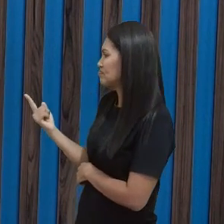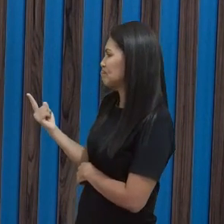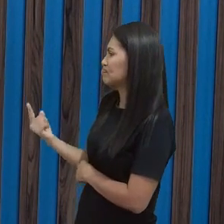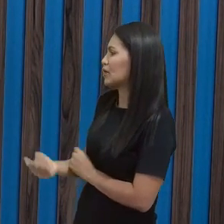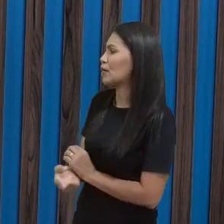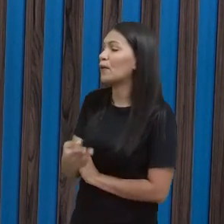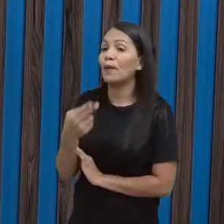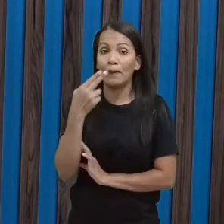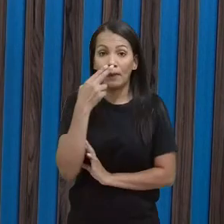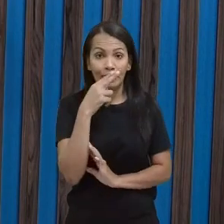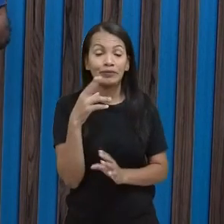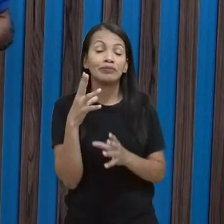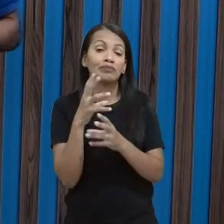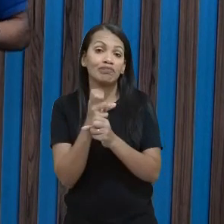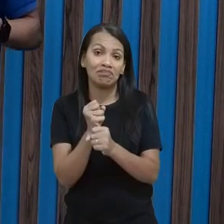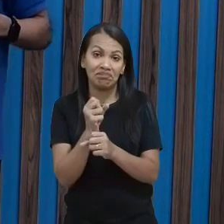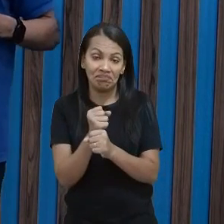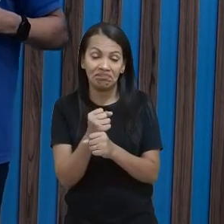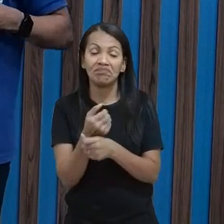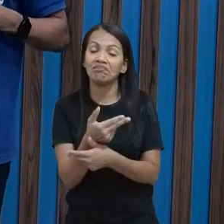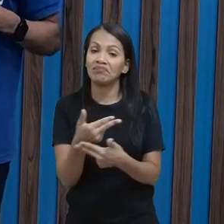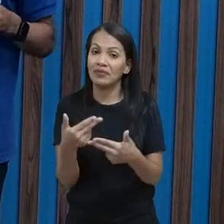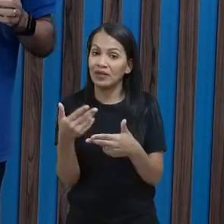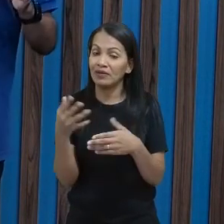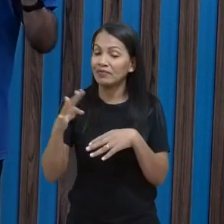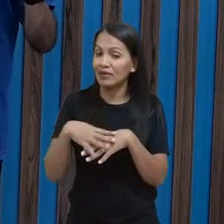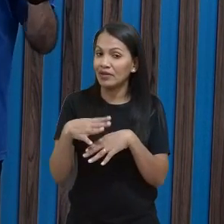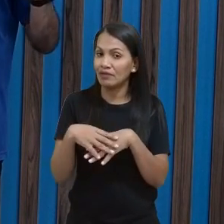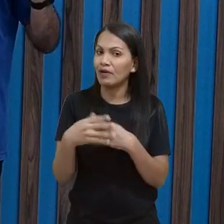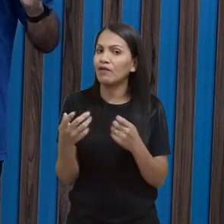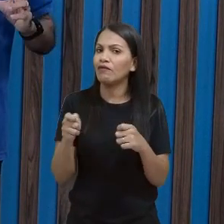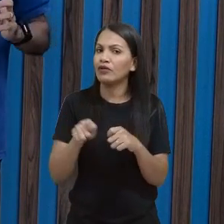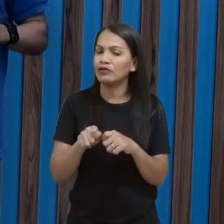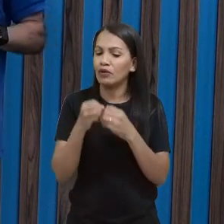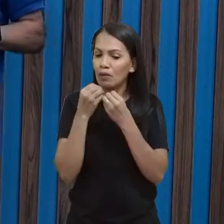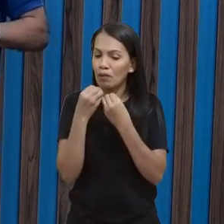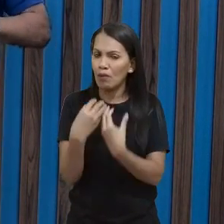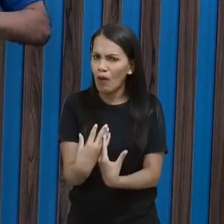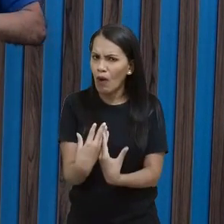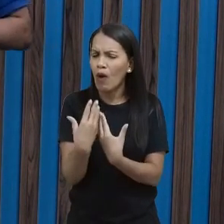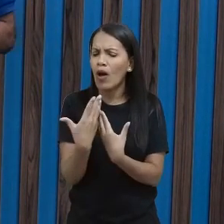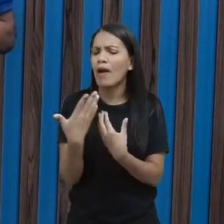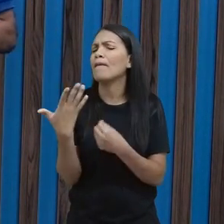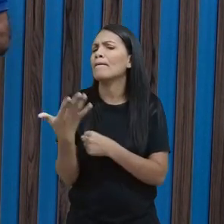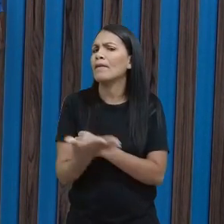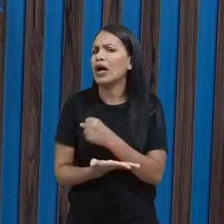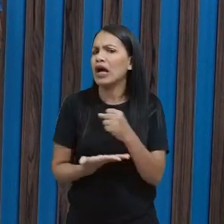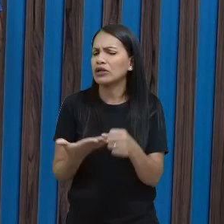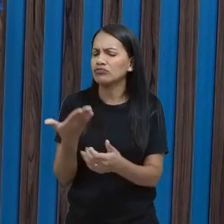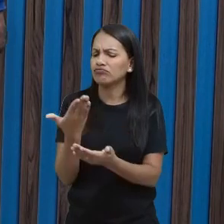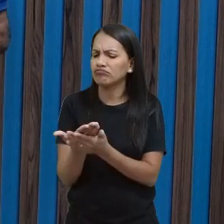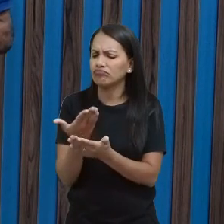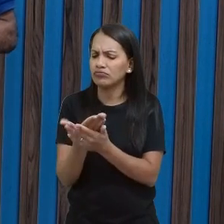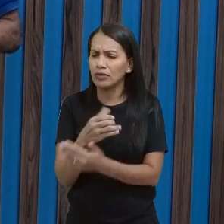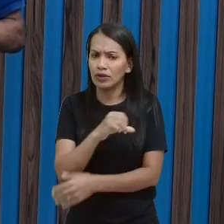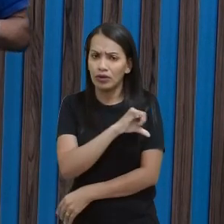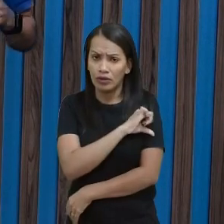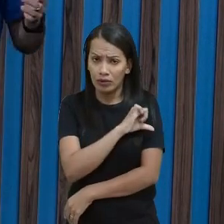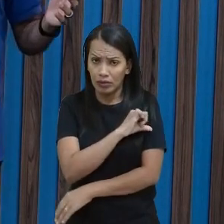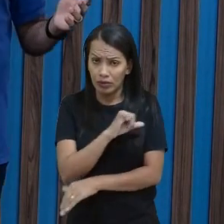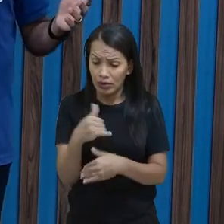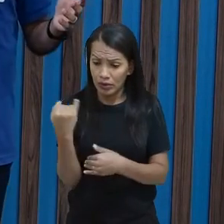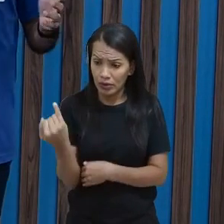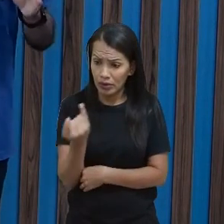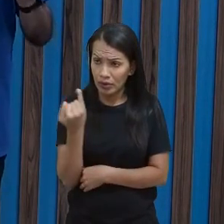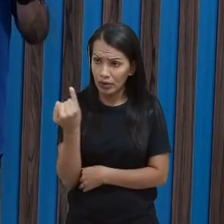essas fórmulas específicas para poder você desenvolver numa boa. Então, fazer uma boa base no ano é importante demais para cada um de vocês.